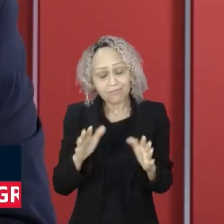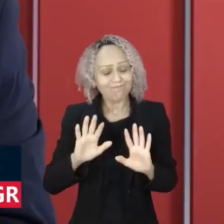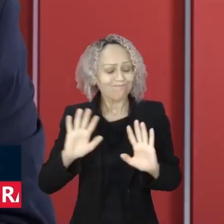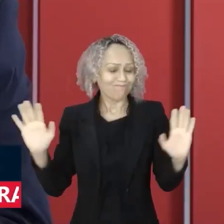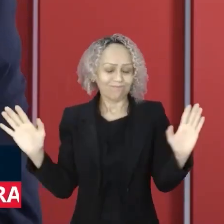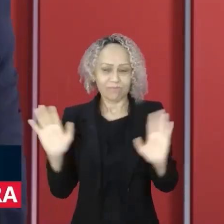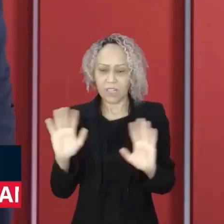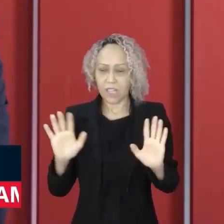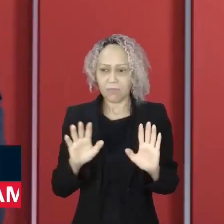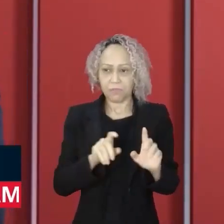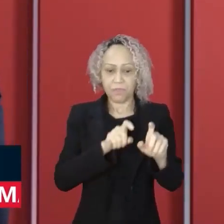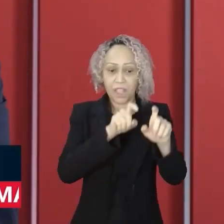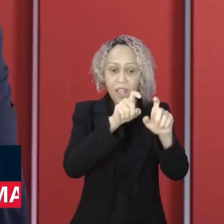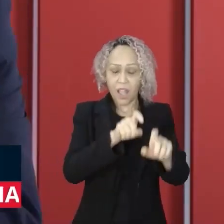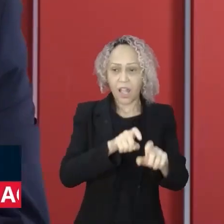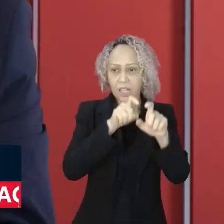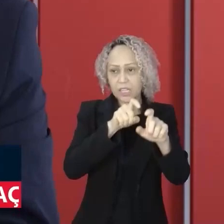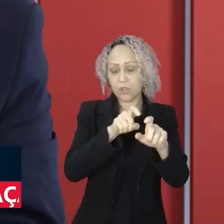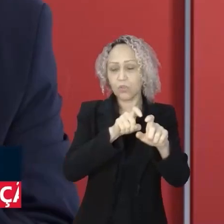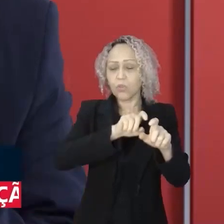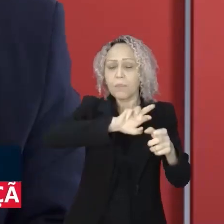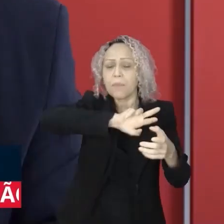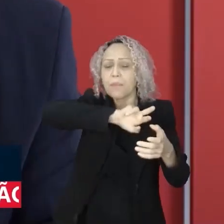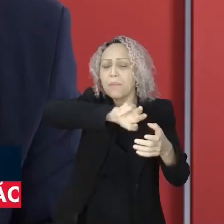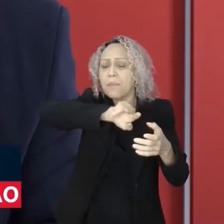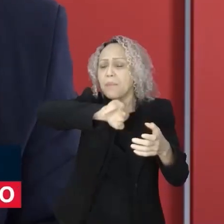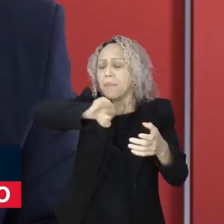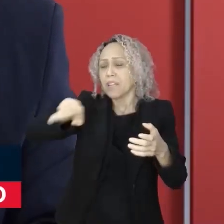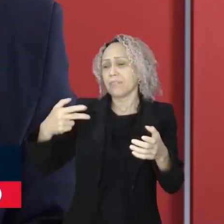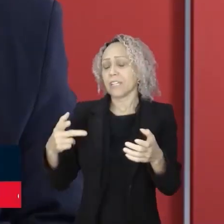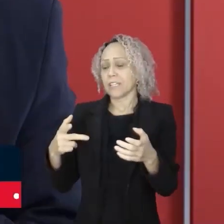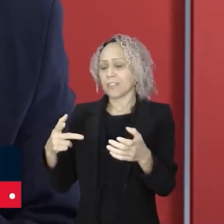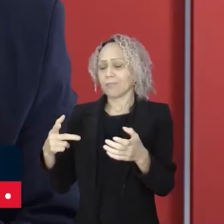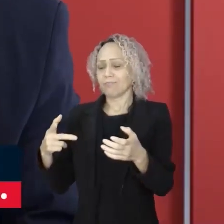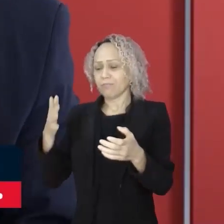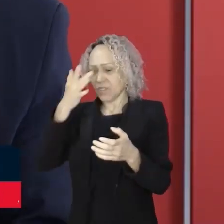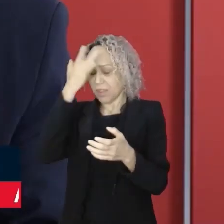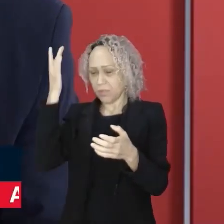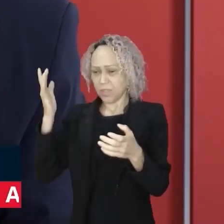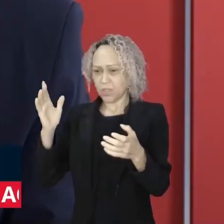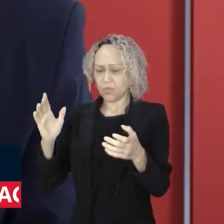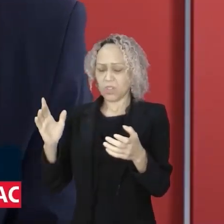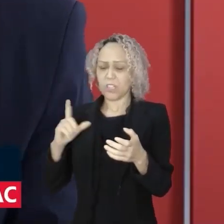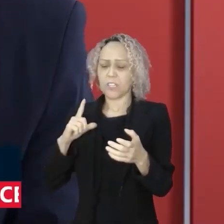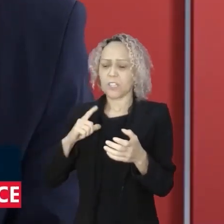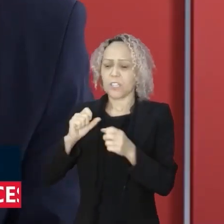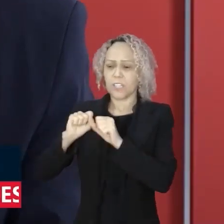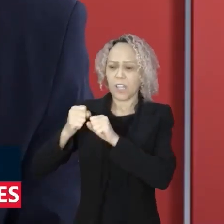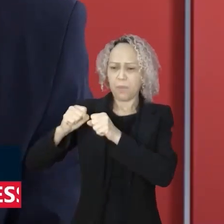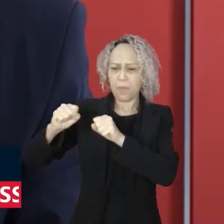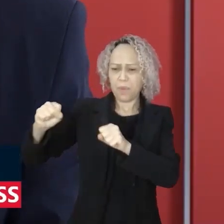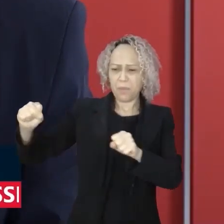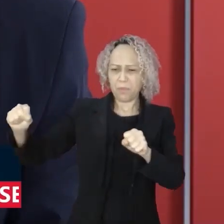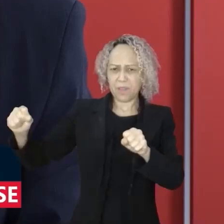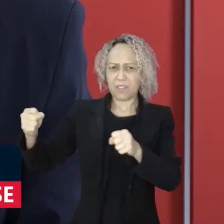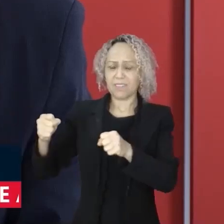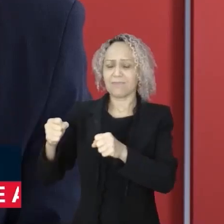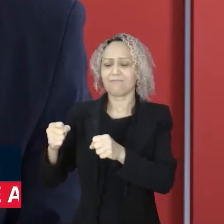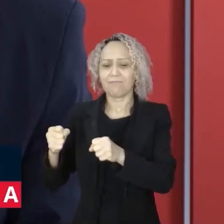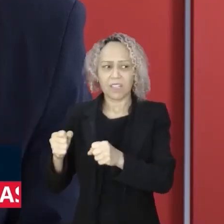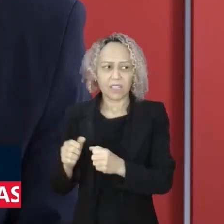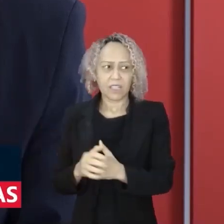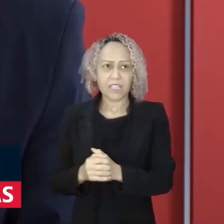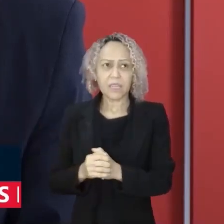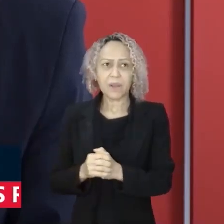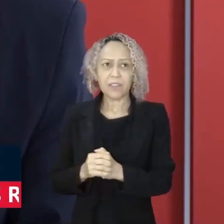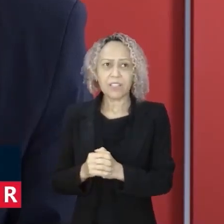diferenciada. Tem o grande proprietário, tem o médio proprietário e tem o pequeno proprietário. Eu uso sempre uma analogia que na área urbana tem o grande empresário,